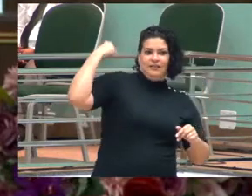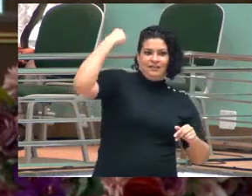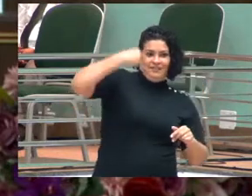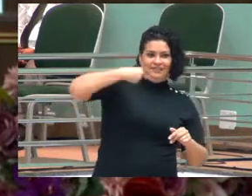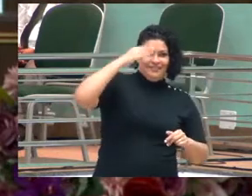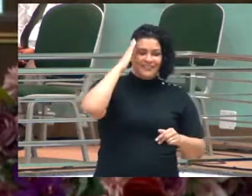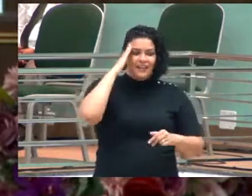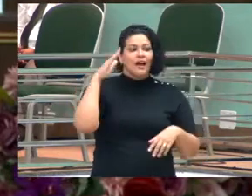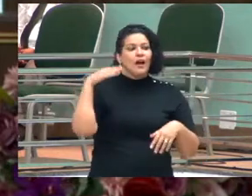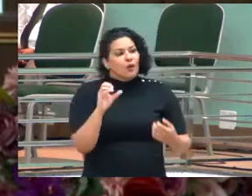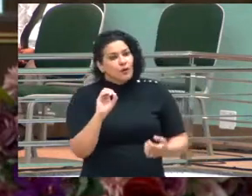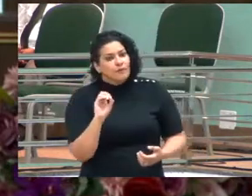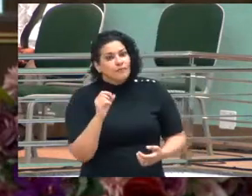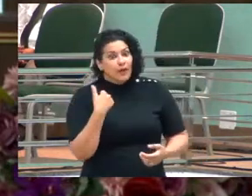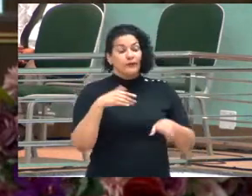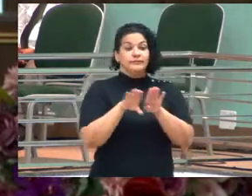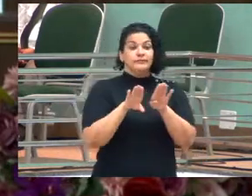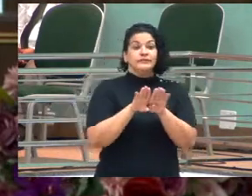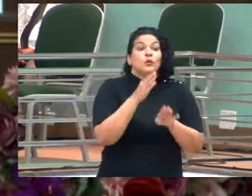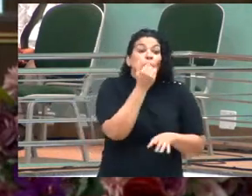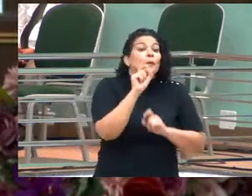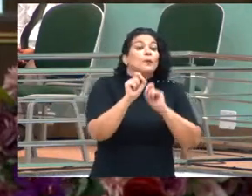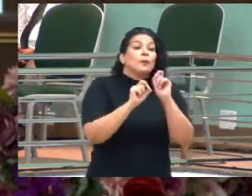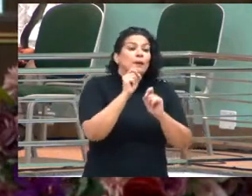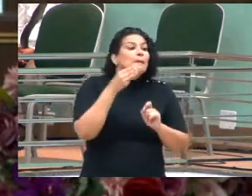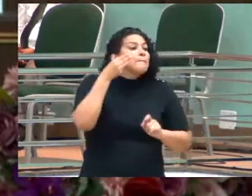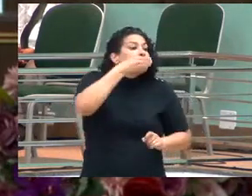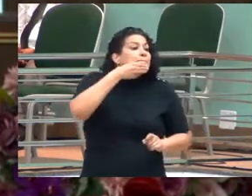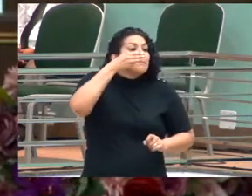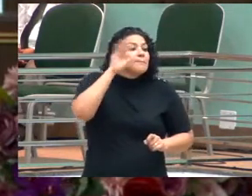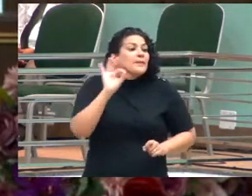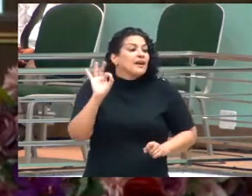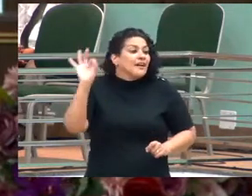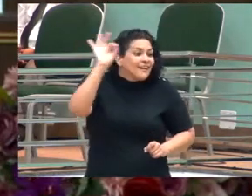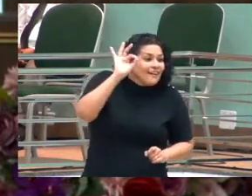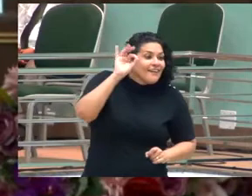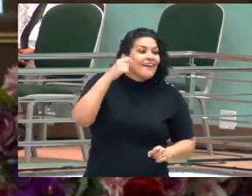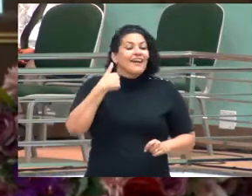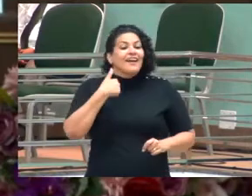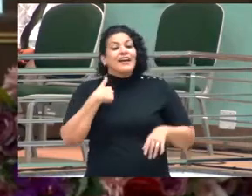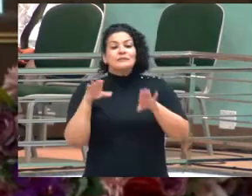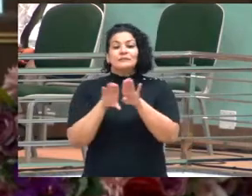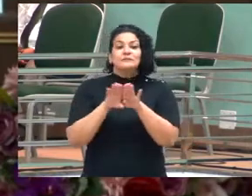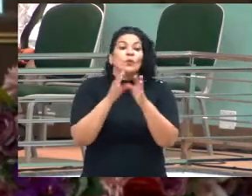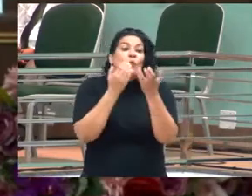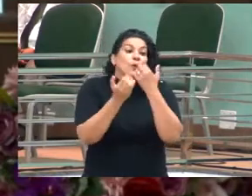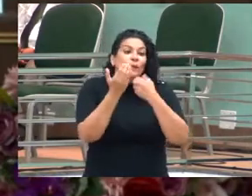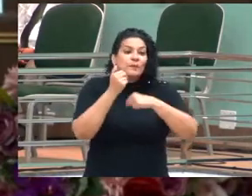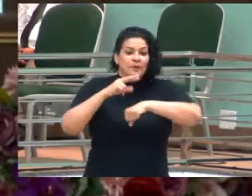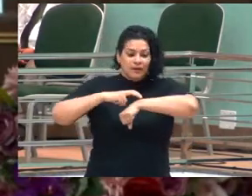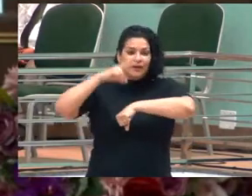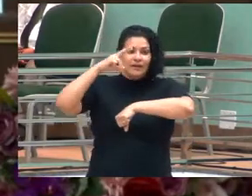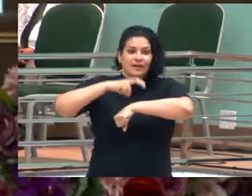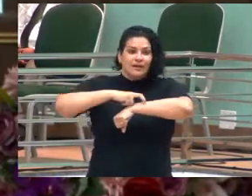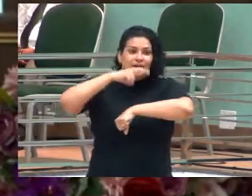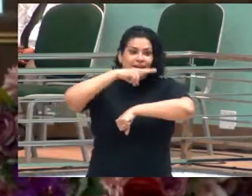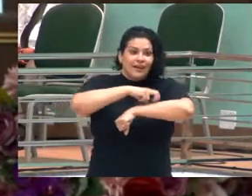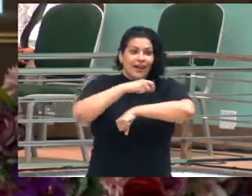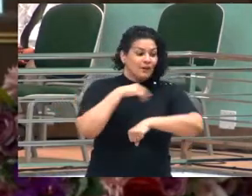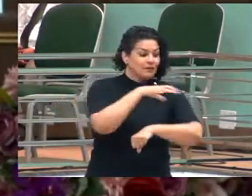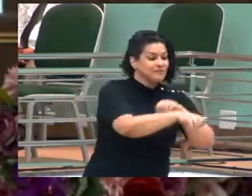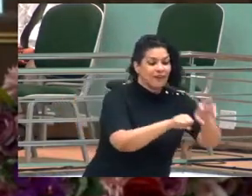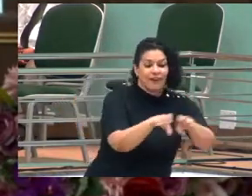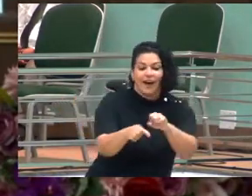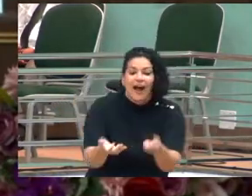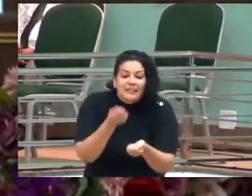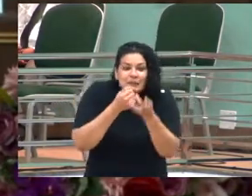E eu pregava principalmente no deserto. E o deserto onde eu pregava não era um deserto de areias fininhas, aquela